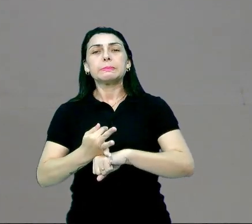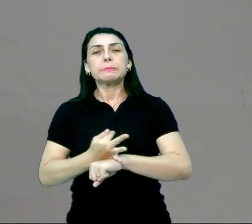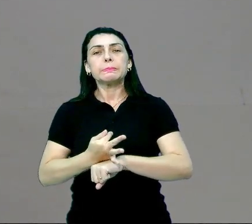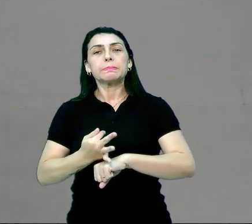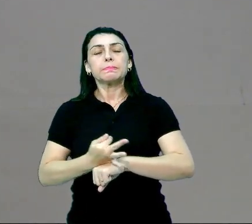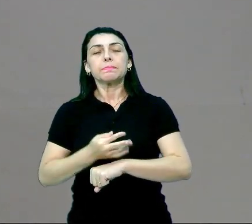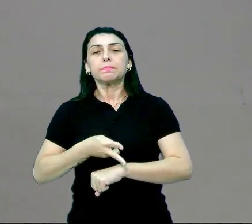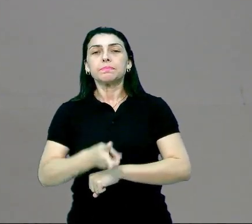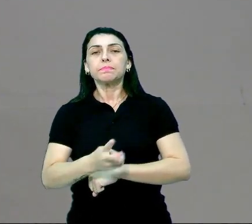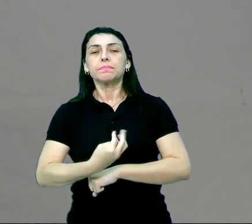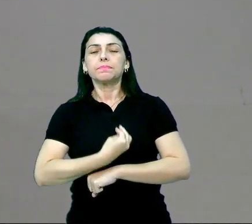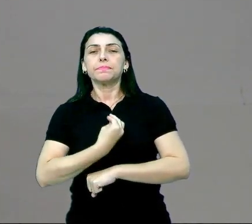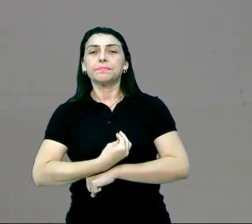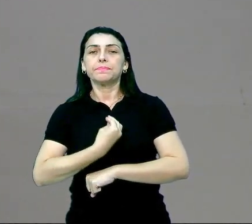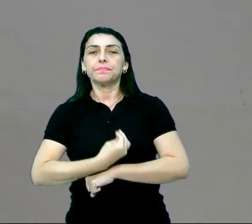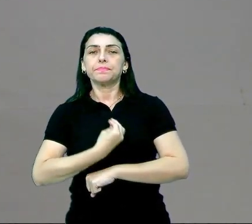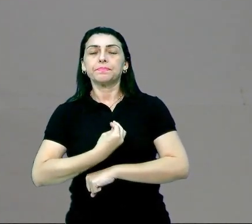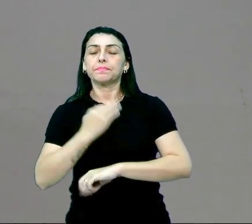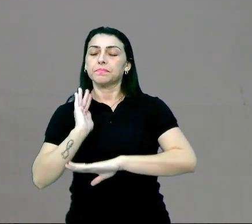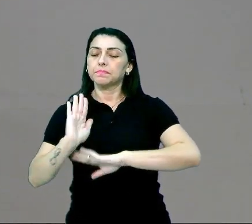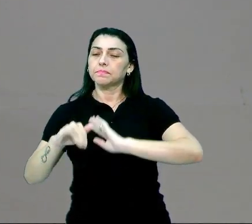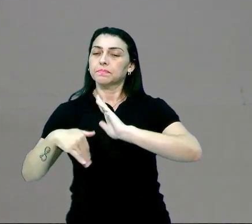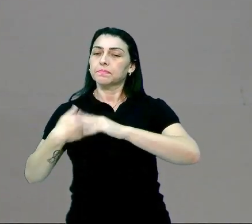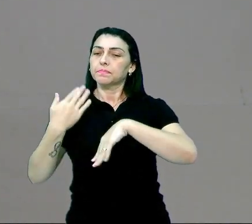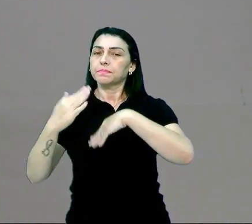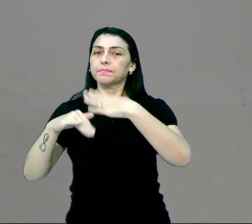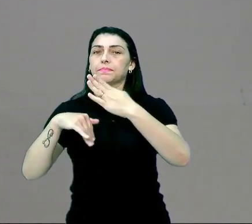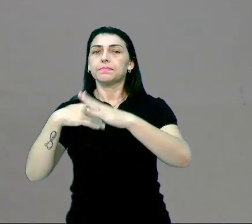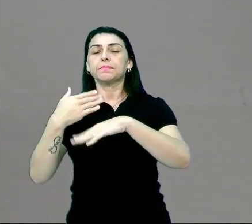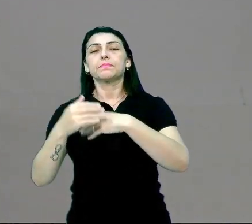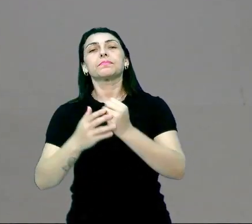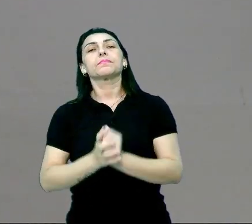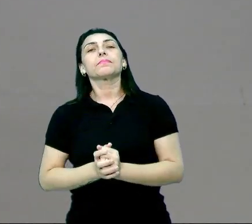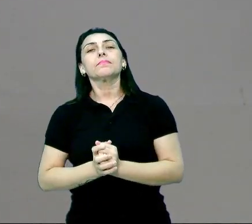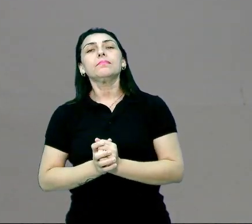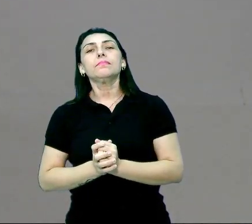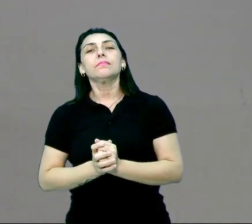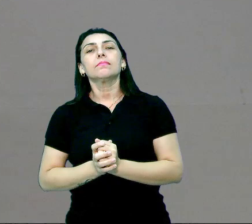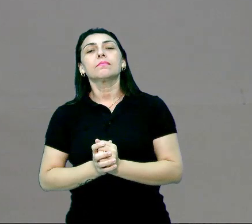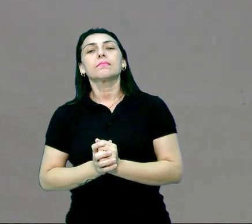resistir e continuar se desenvolvendo. É pela